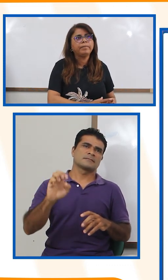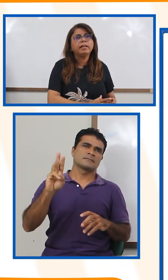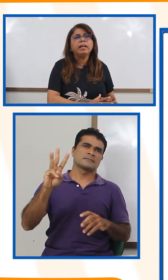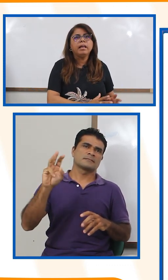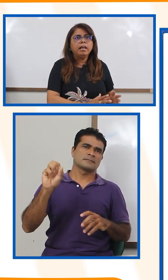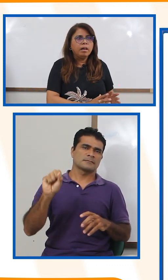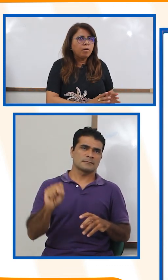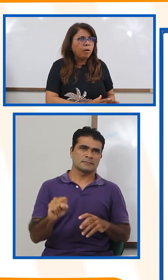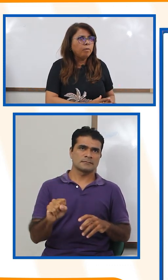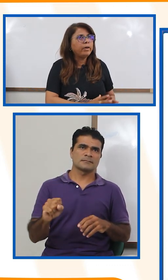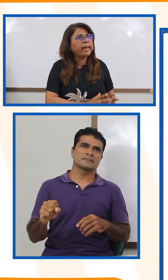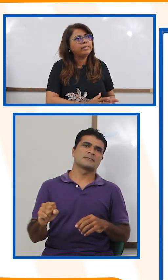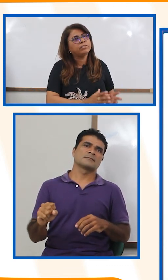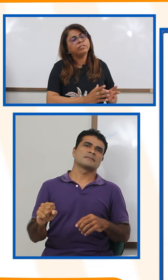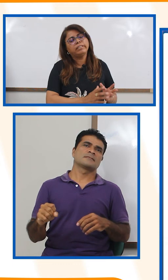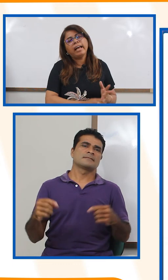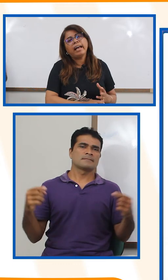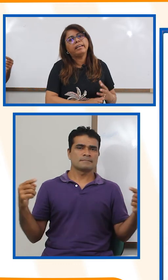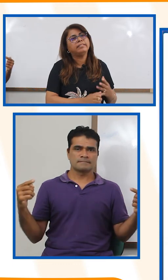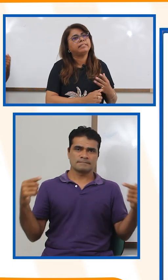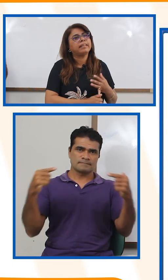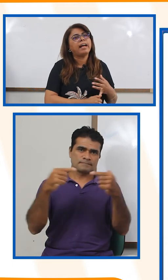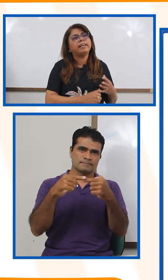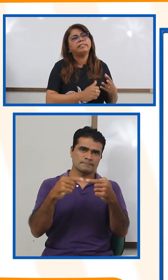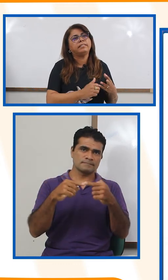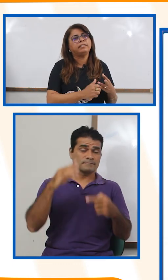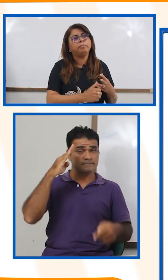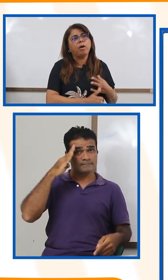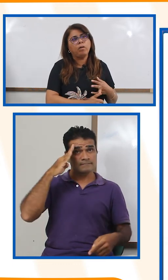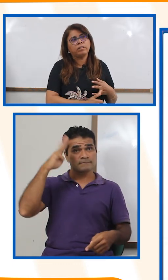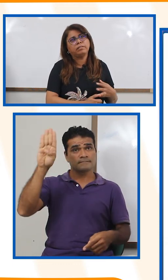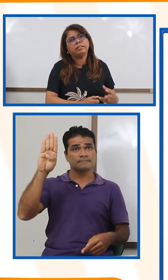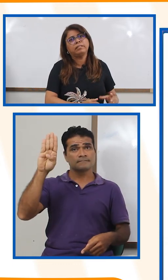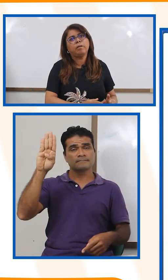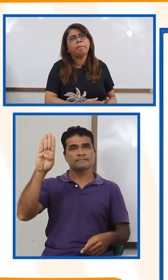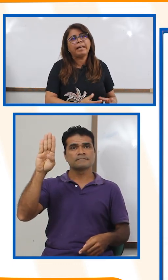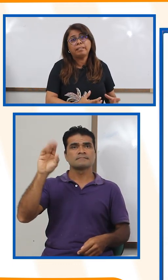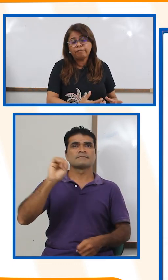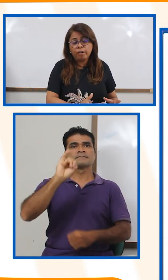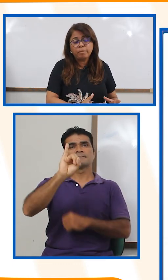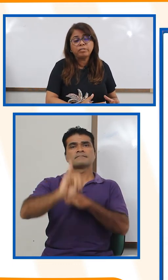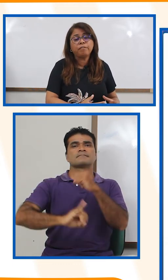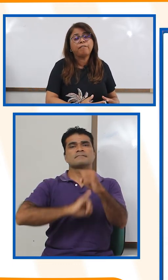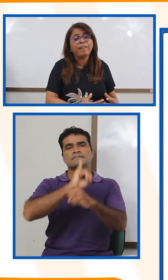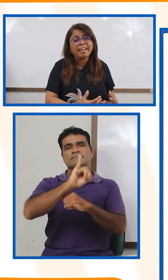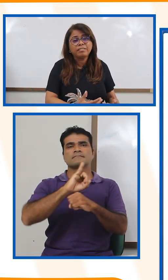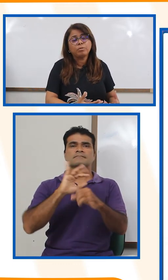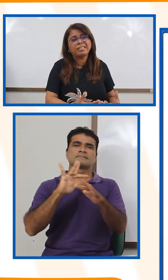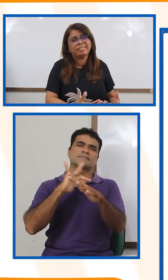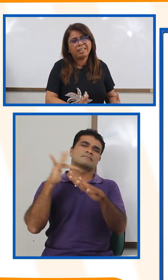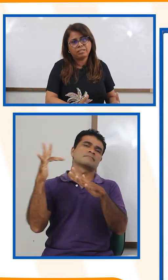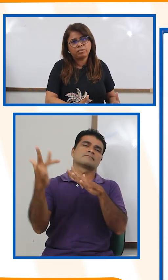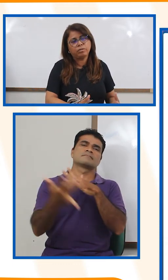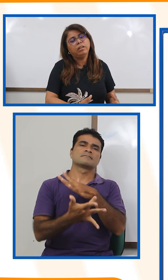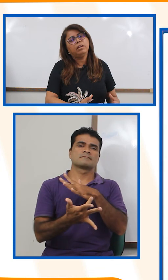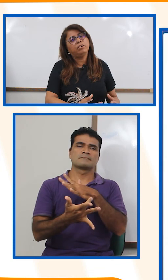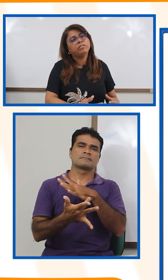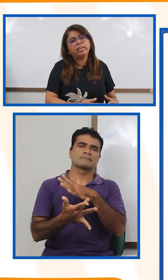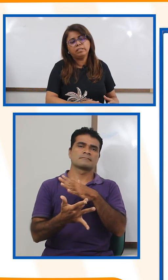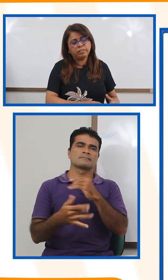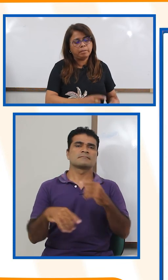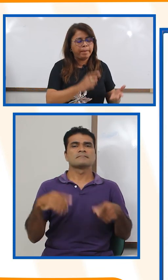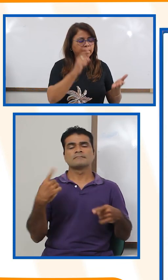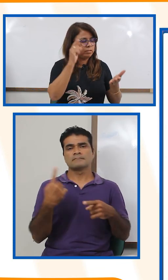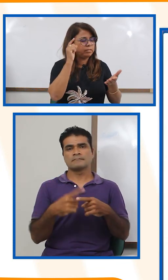né? Como redes sociais, sites e blogs, que são plataformas de fácil acesso.